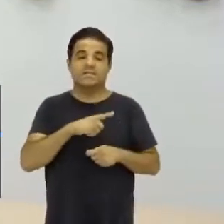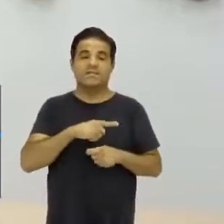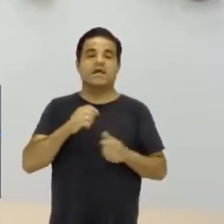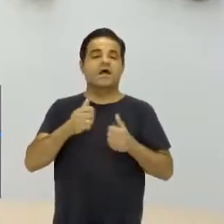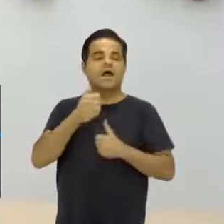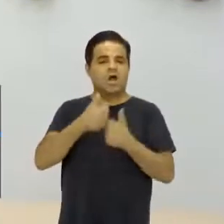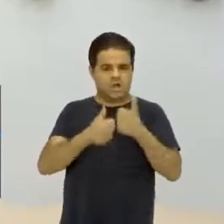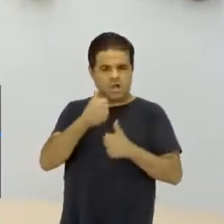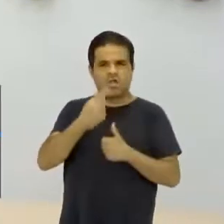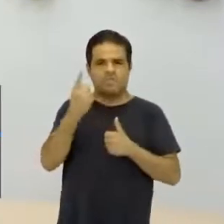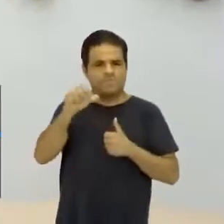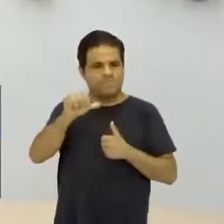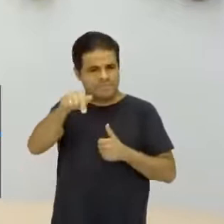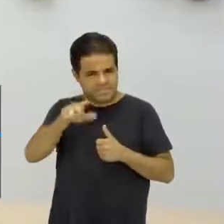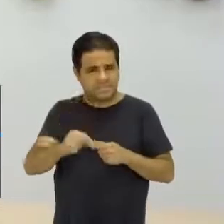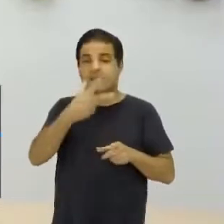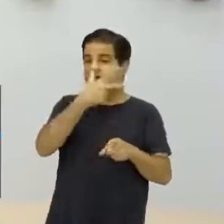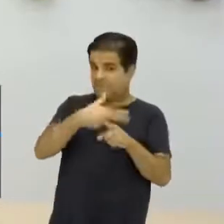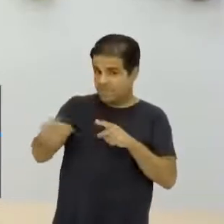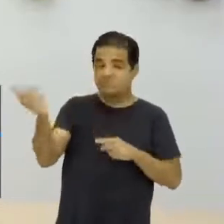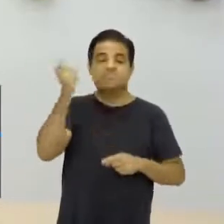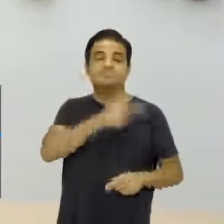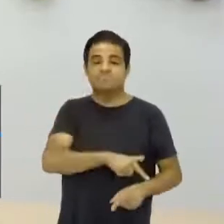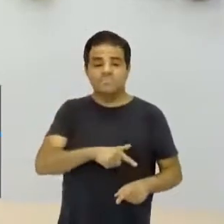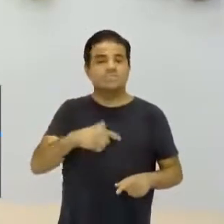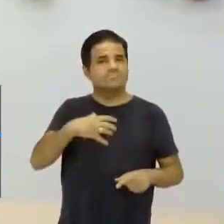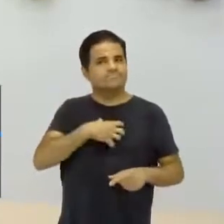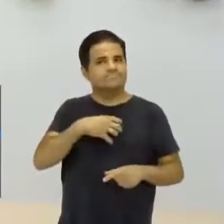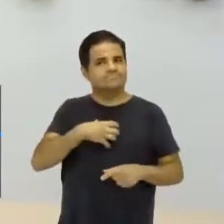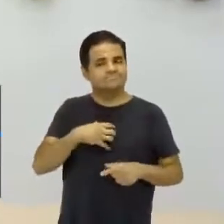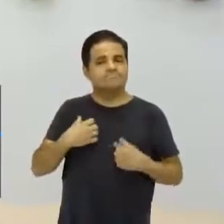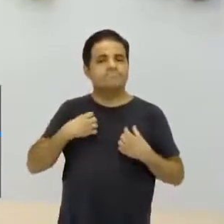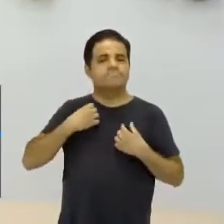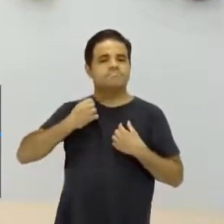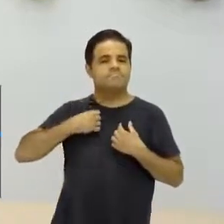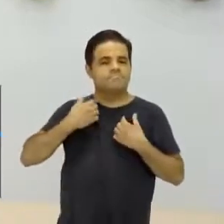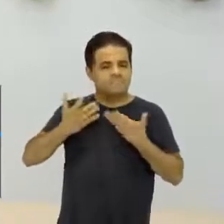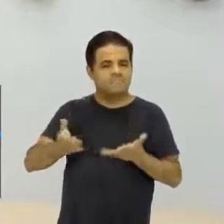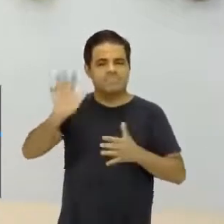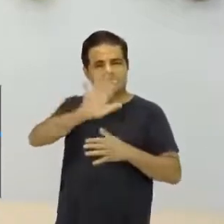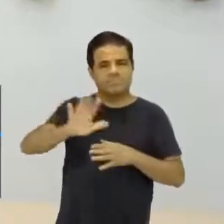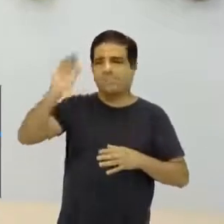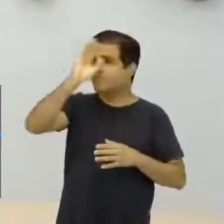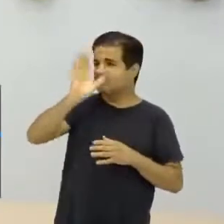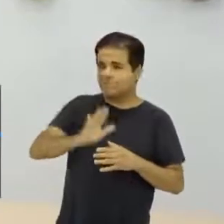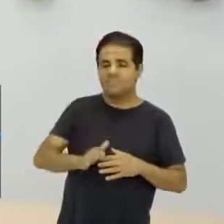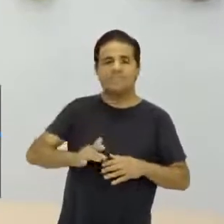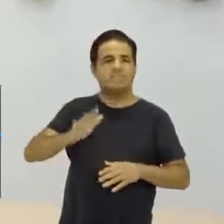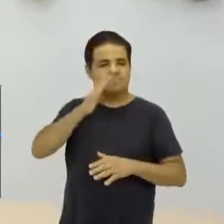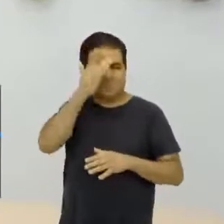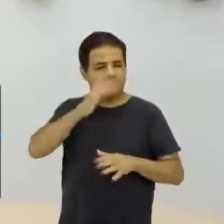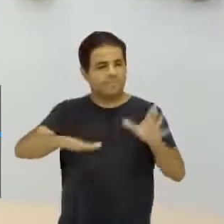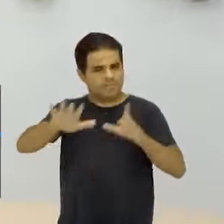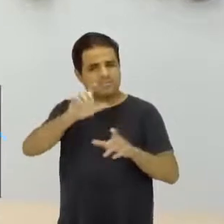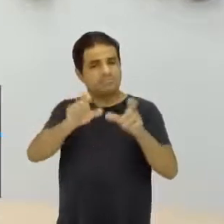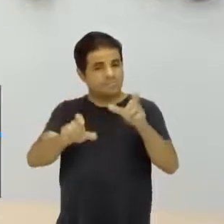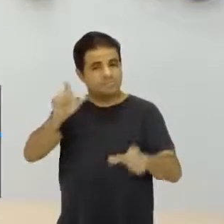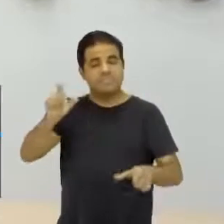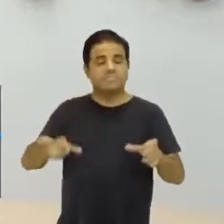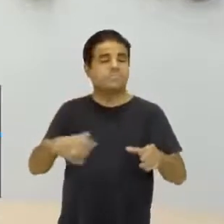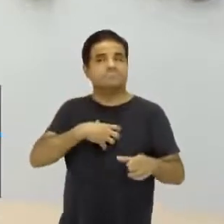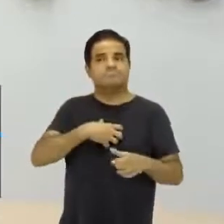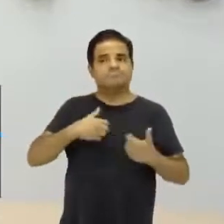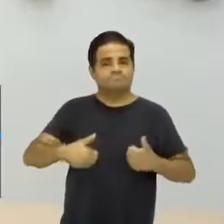de 70 também, que o Brasil ele ganha a Copa. Então, é um sentimento ali de grande nacionalismo, né, entre os brasileiros daquele